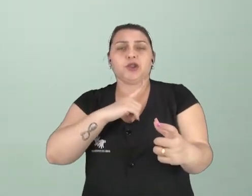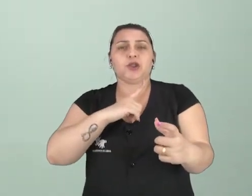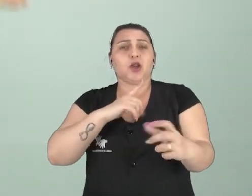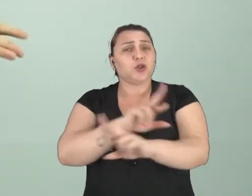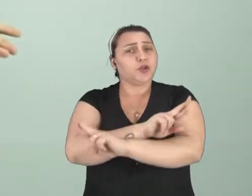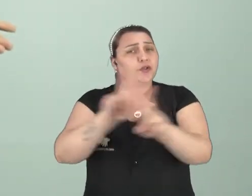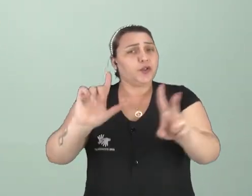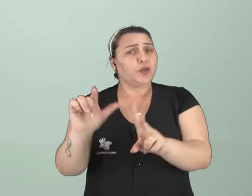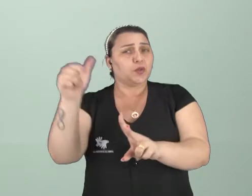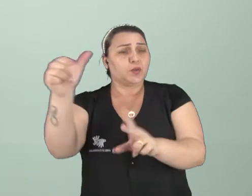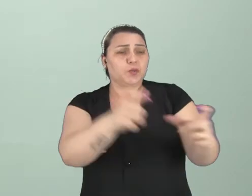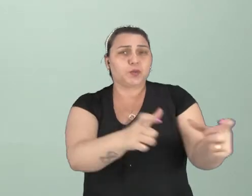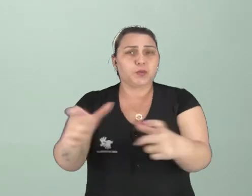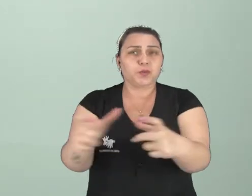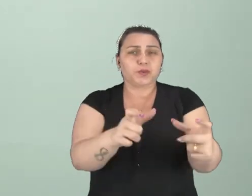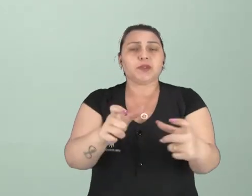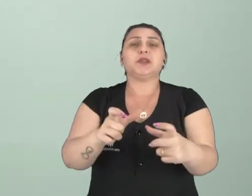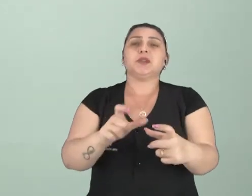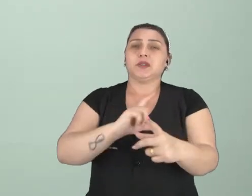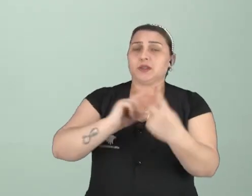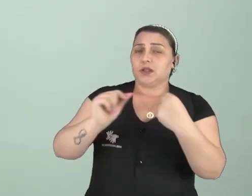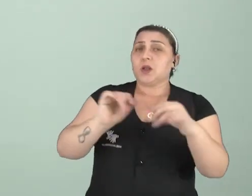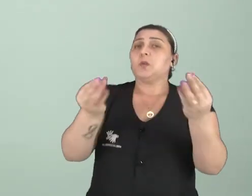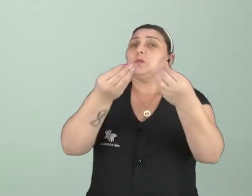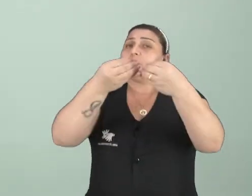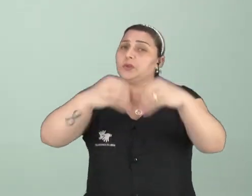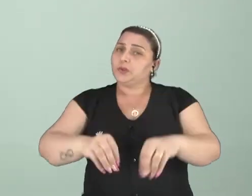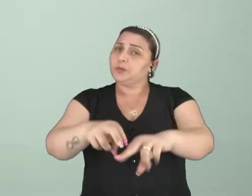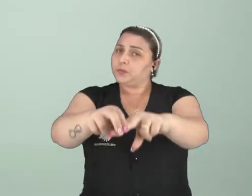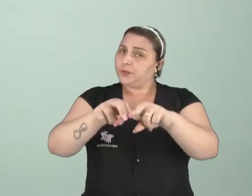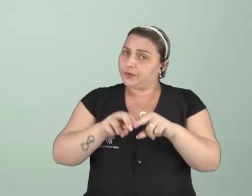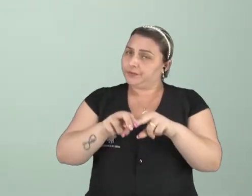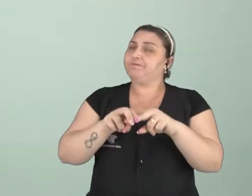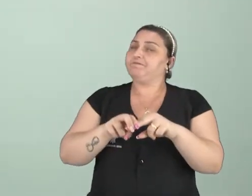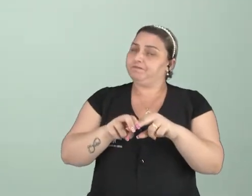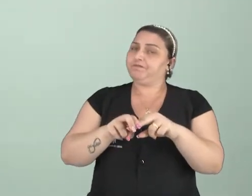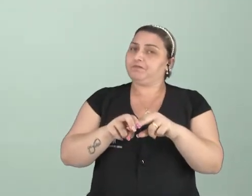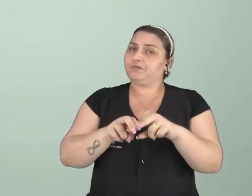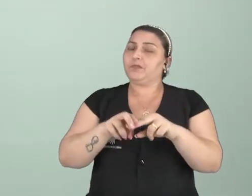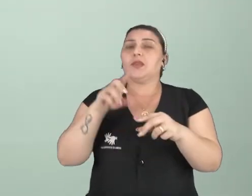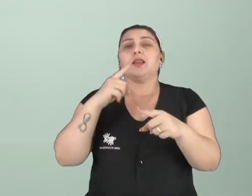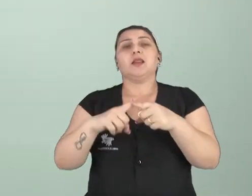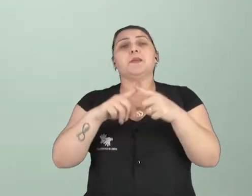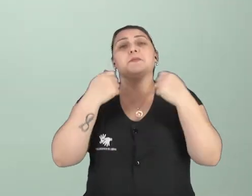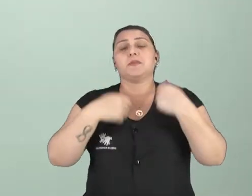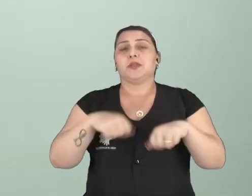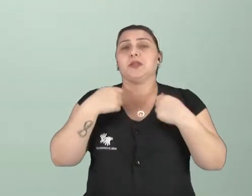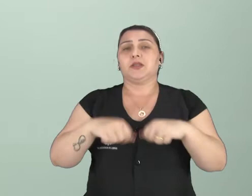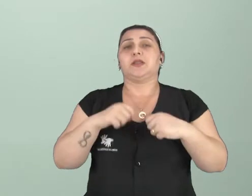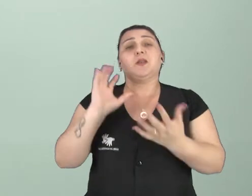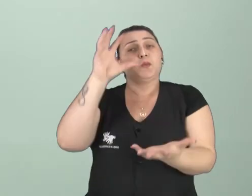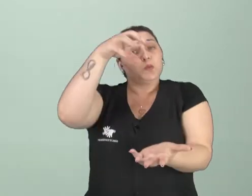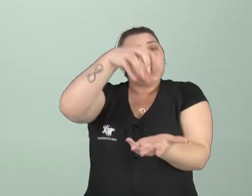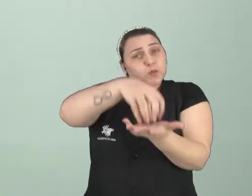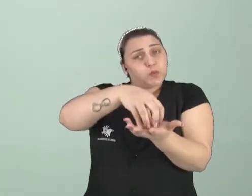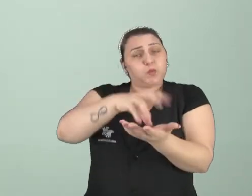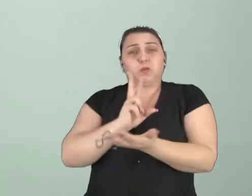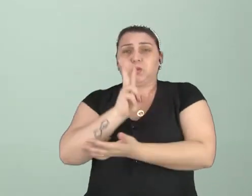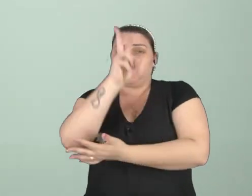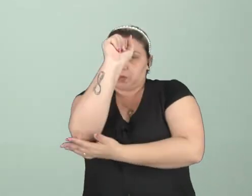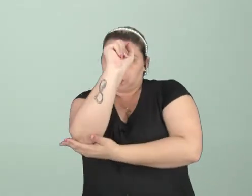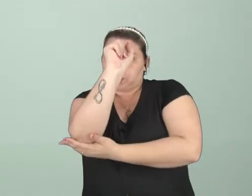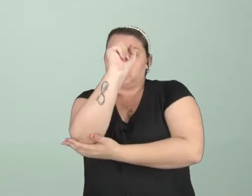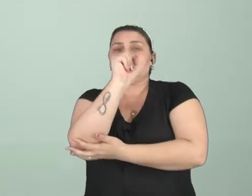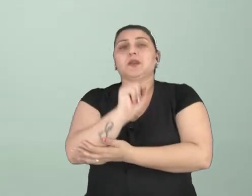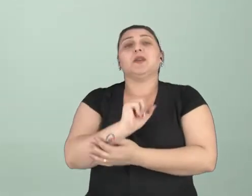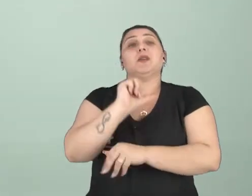estipulação diferente do outro, então eles saíam muito prejudicados por isso. E é por isso que havia necessidade de centralizar o poder. E é